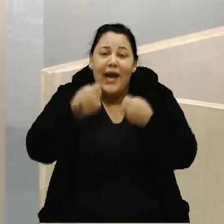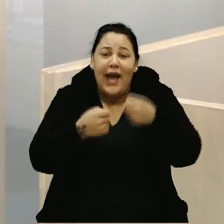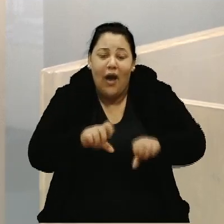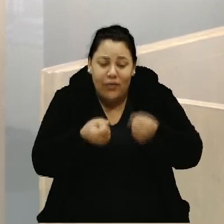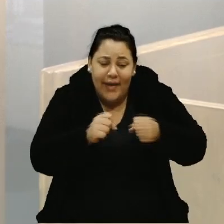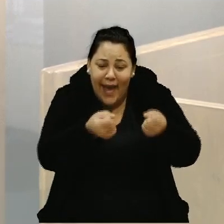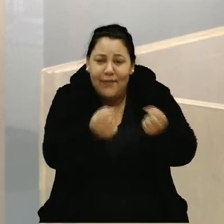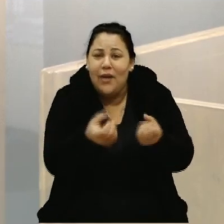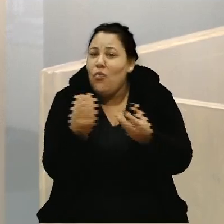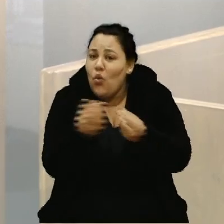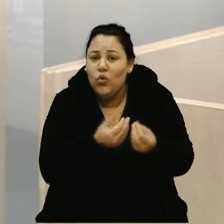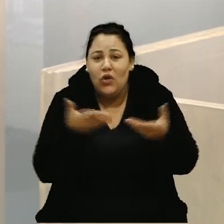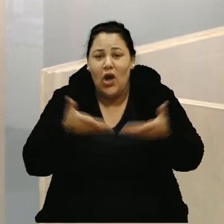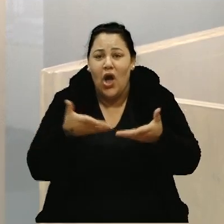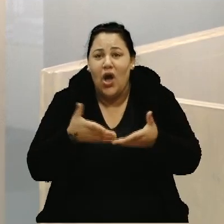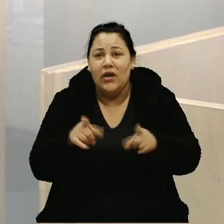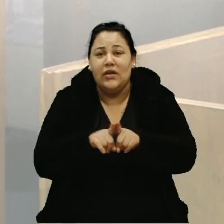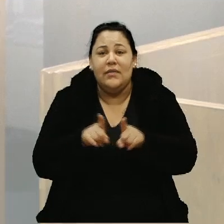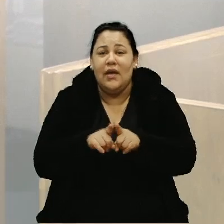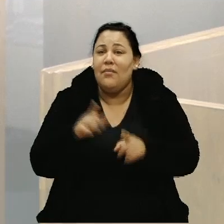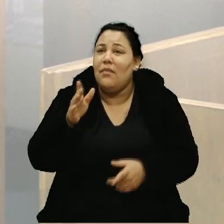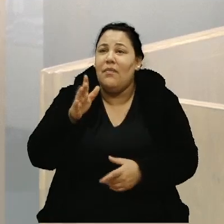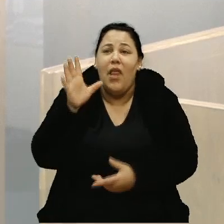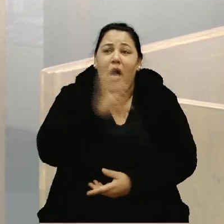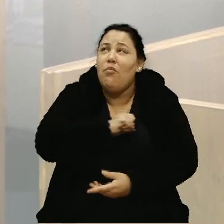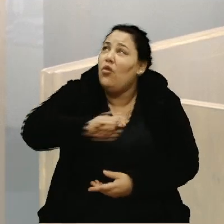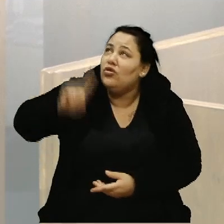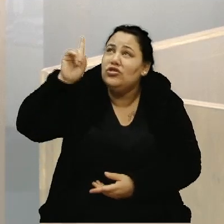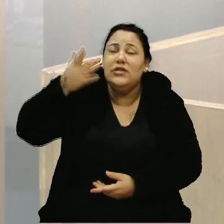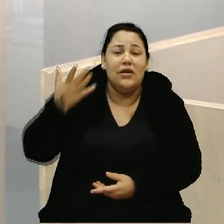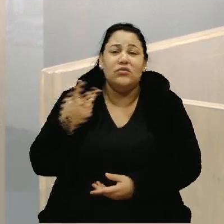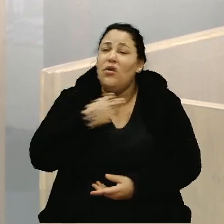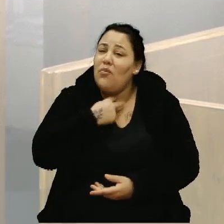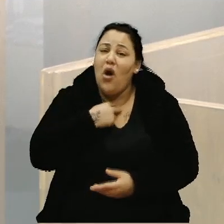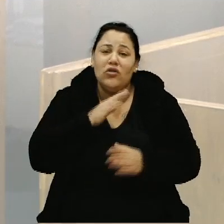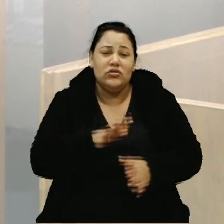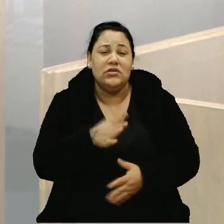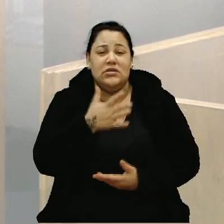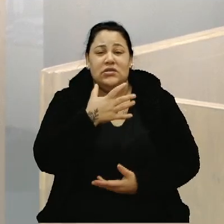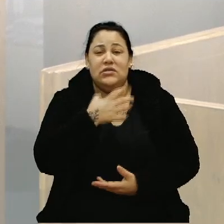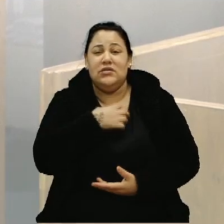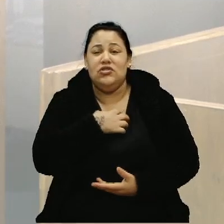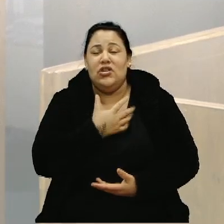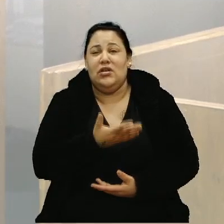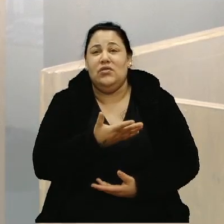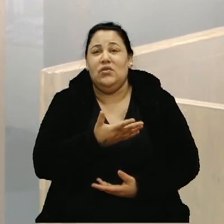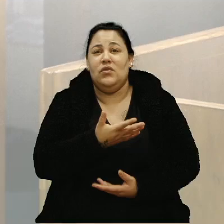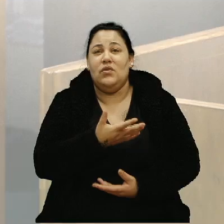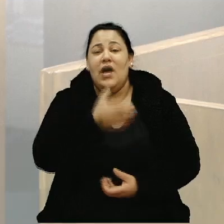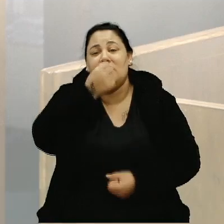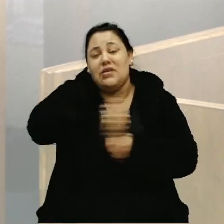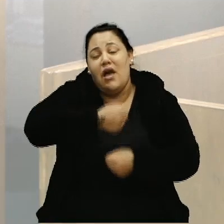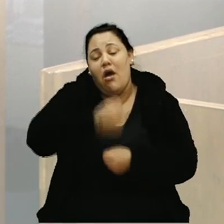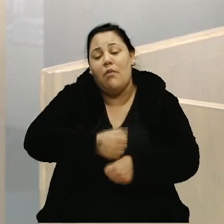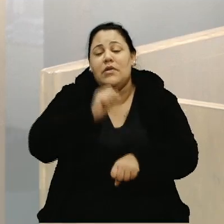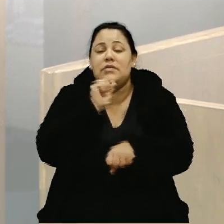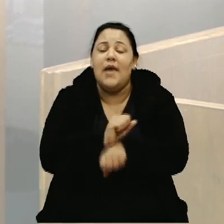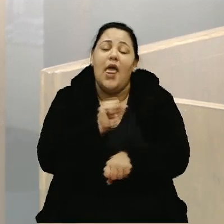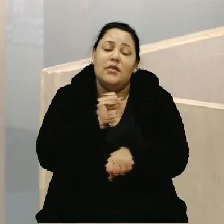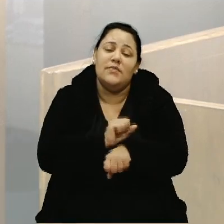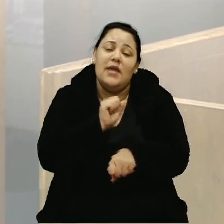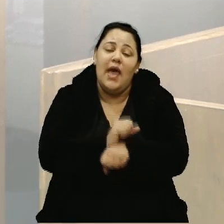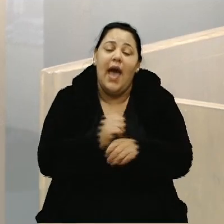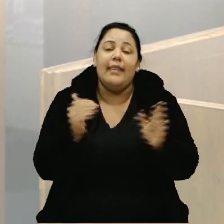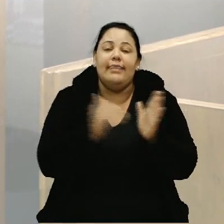né? Não dá para ficar desse jeito, essa obra do Desvio Risso, a esperar até que a Codeca vai iniciar a